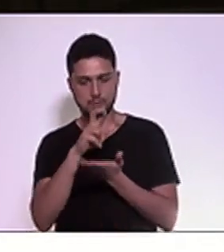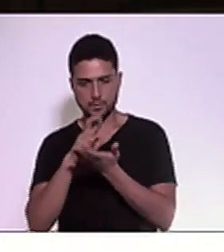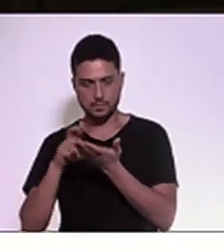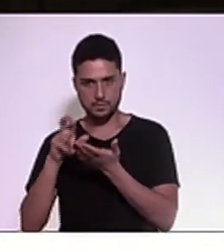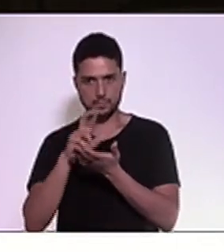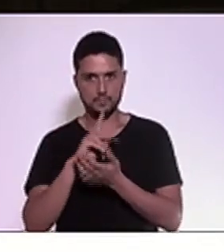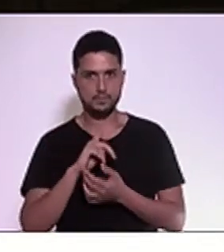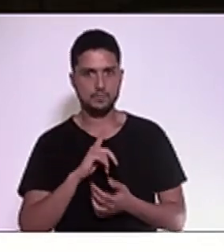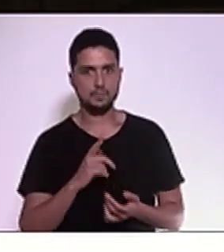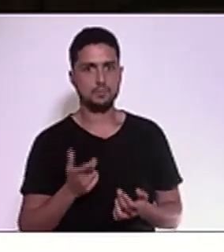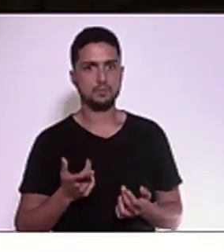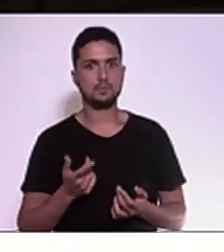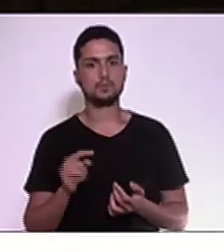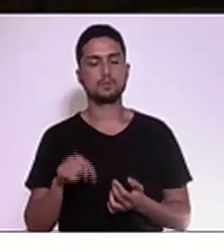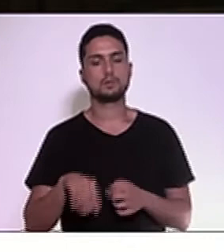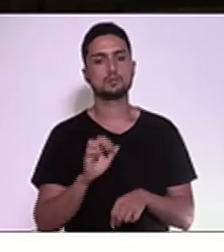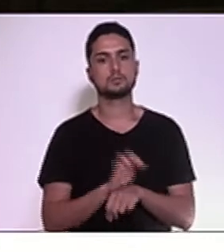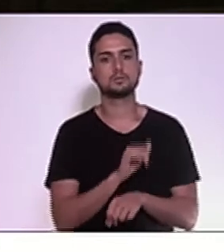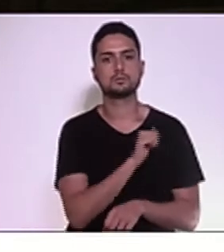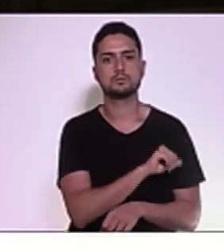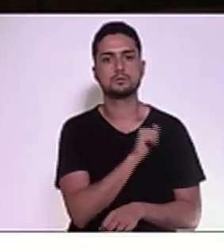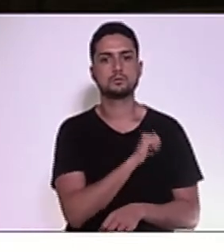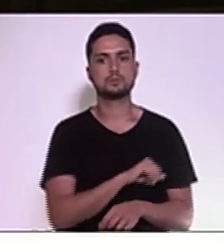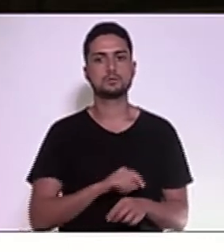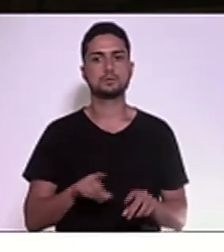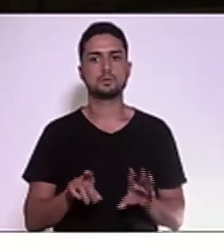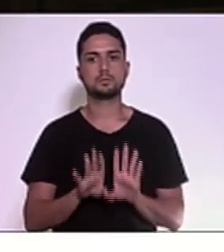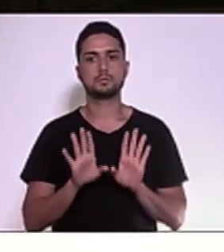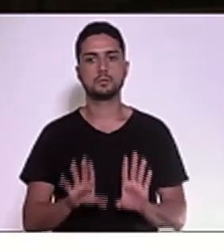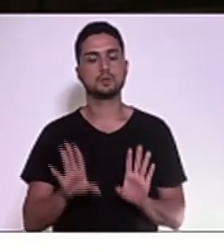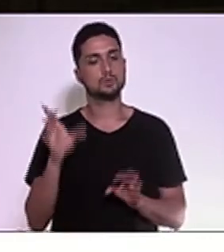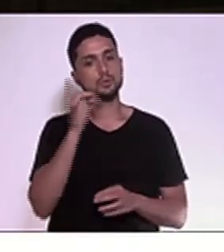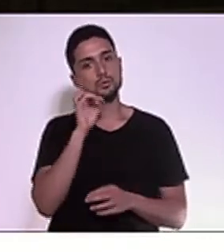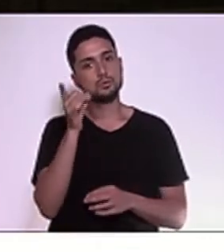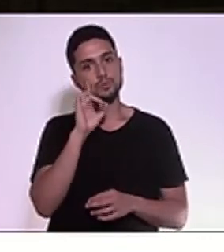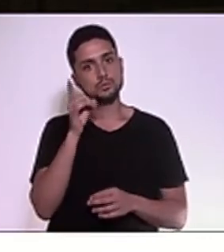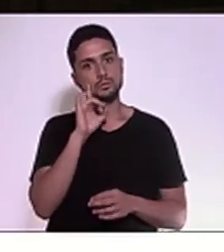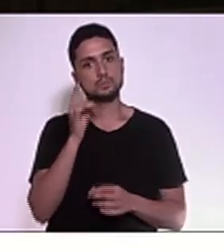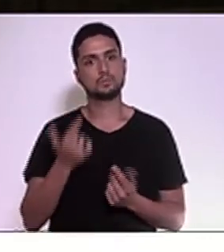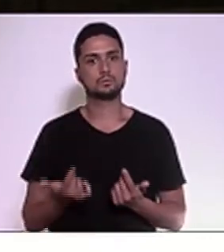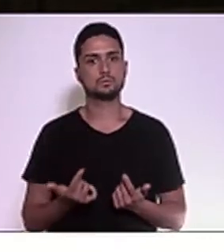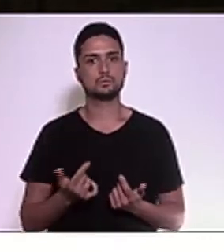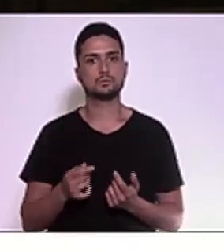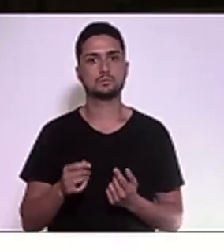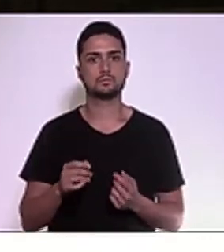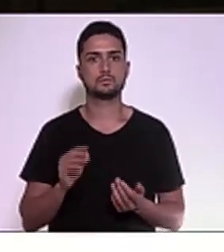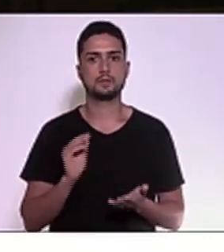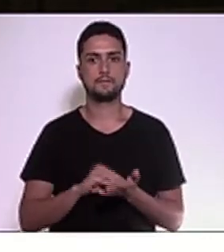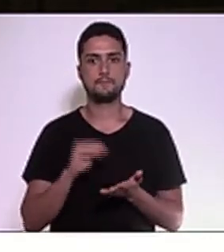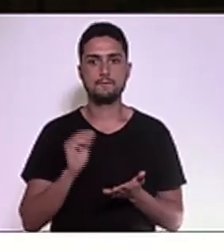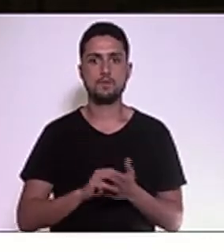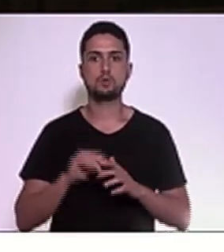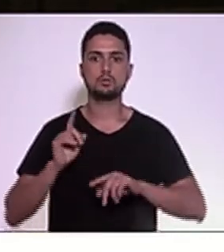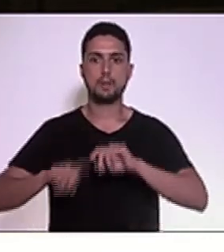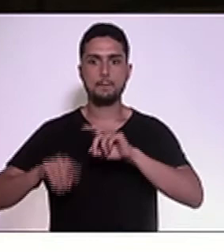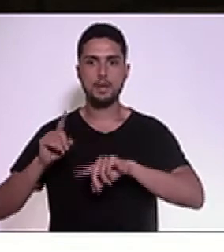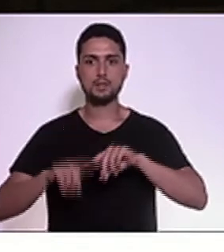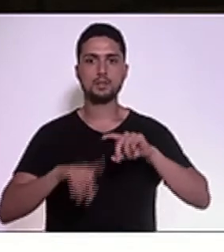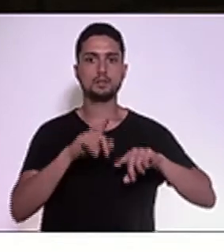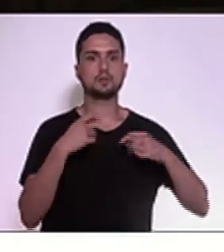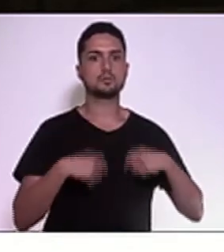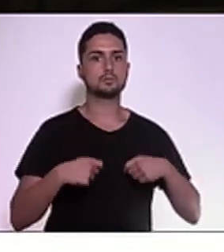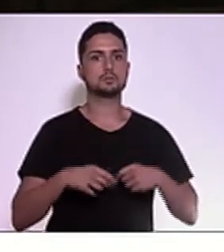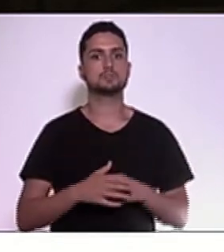prestigiando peritos e peritas do nosso Estado, que, no entanto, no cotidiano, se ressentem da falta de insumos